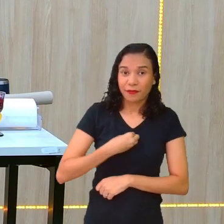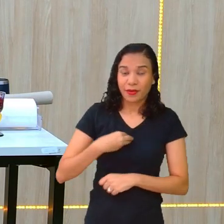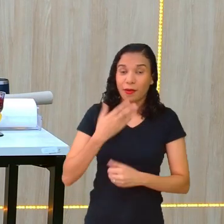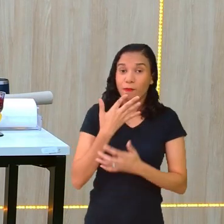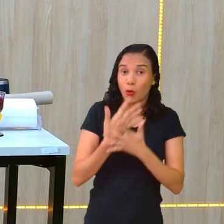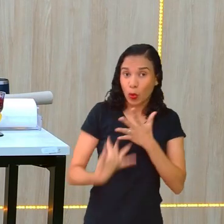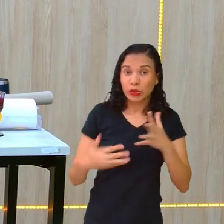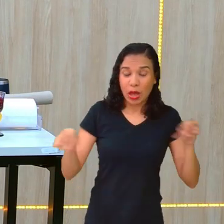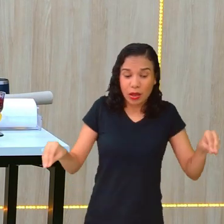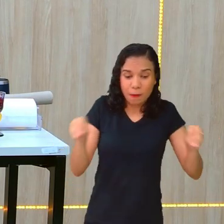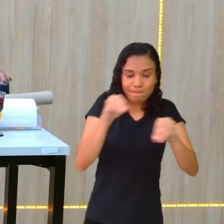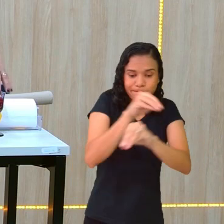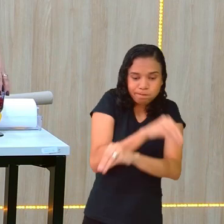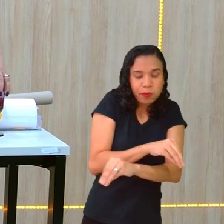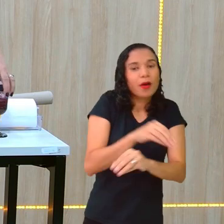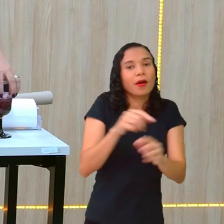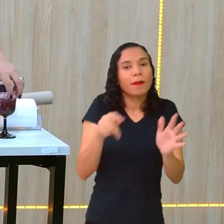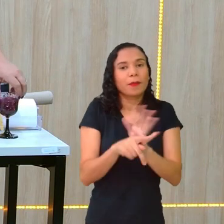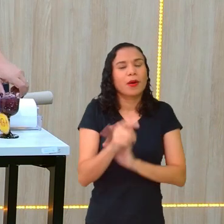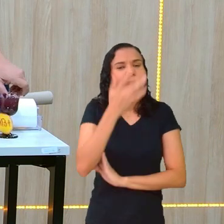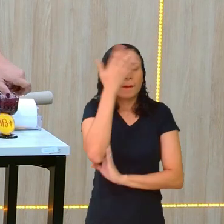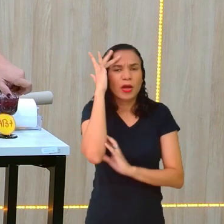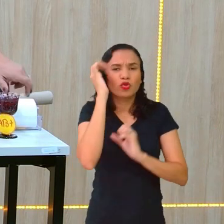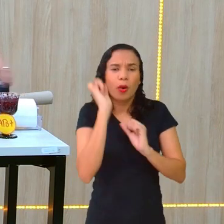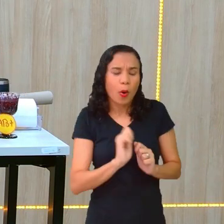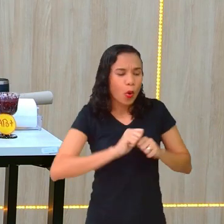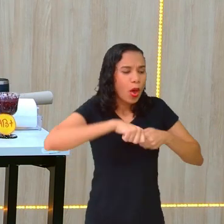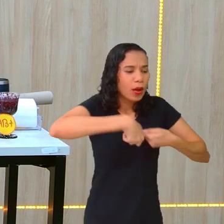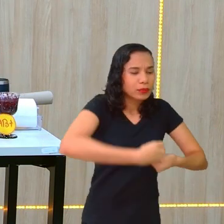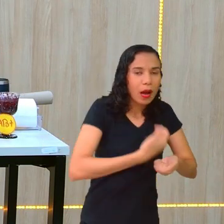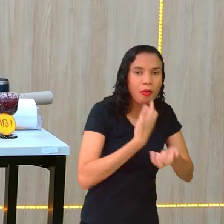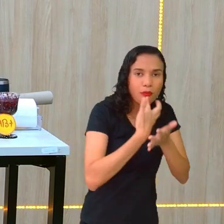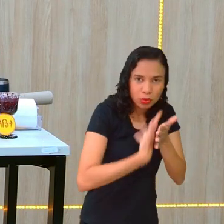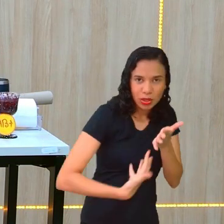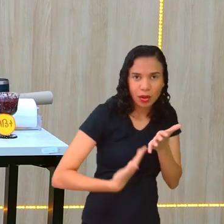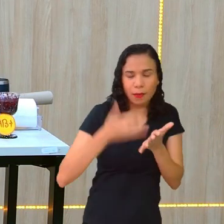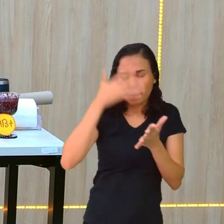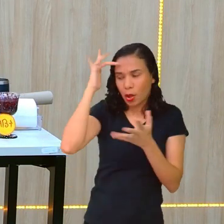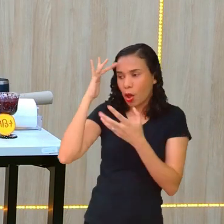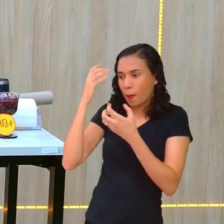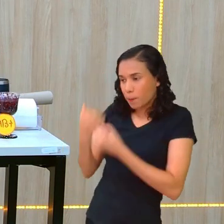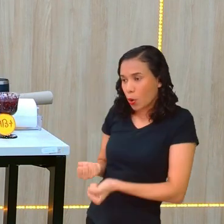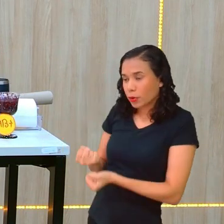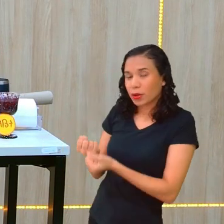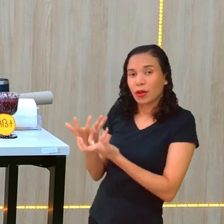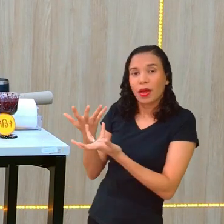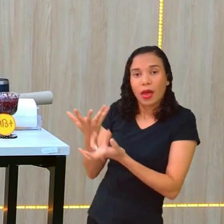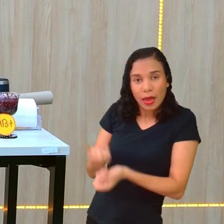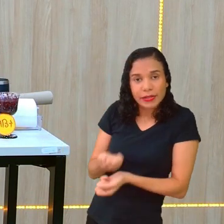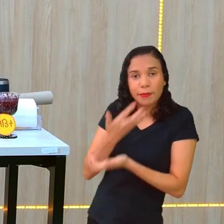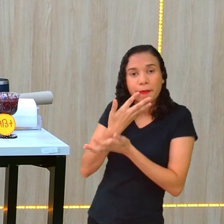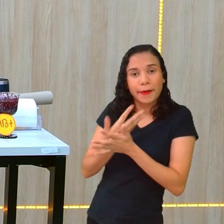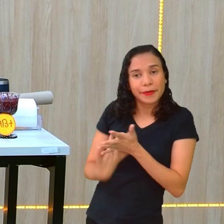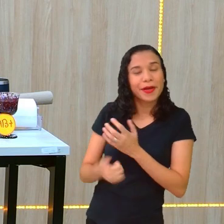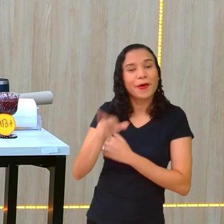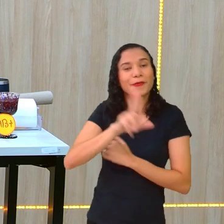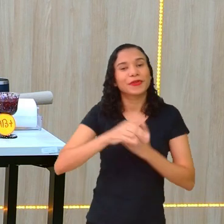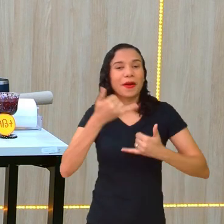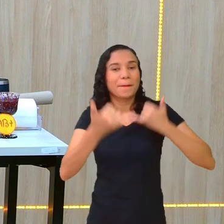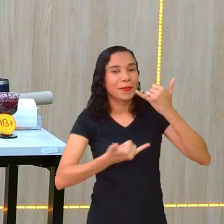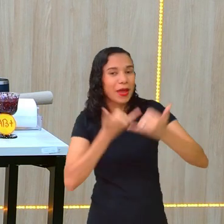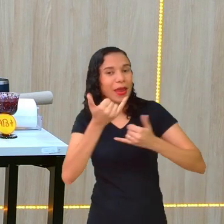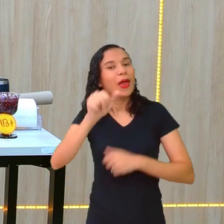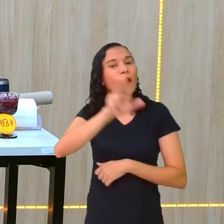transfusão do sangue, quem a gente pode doar e quem a gente pode receber através dessa